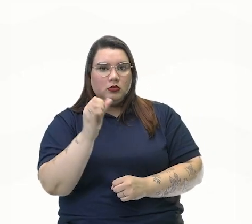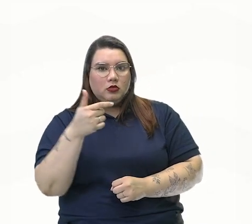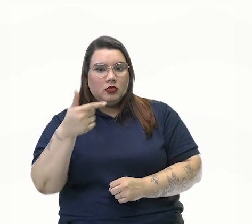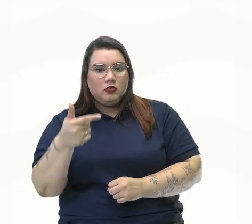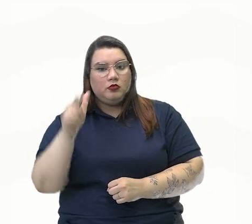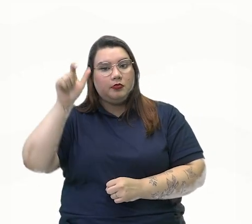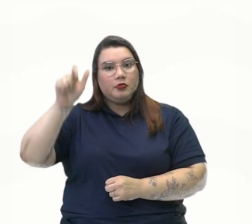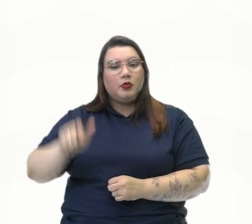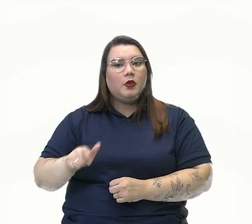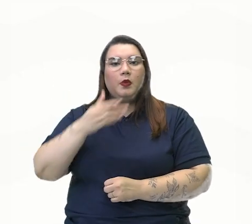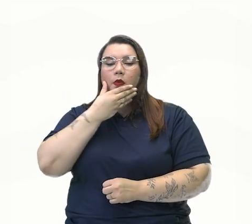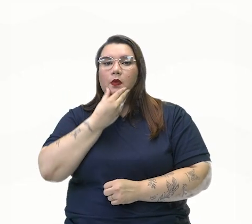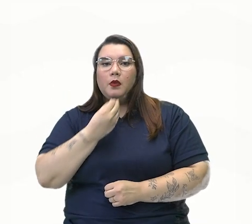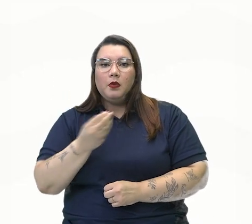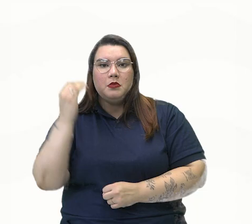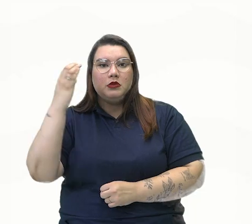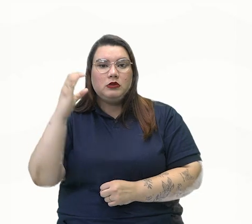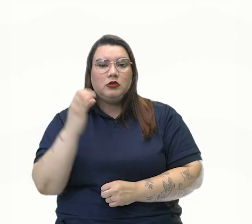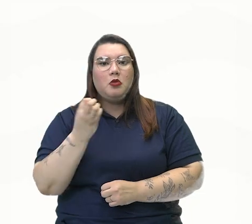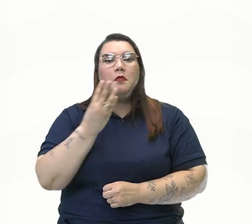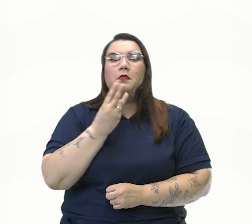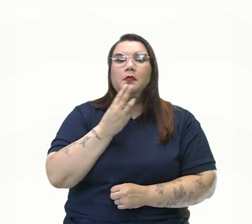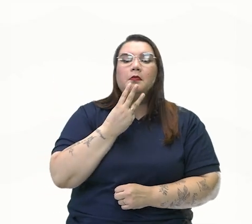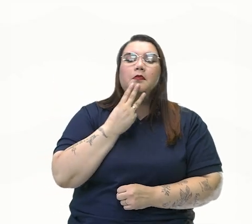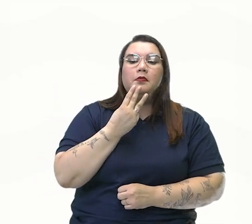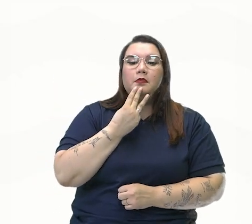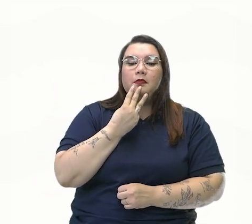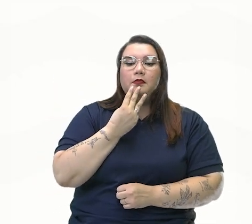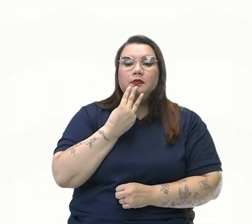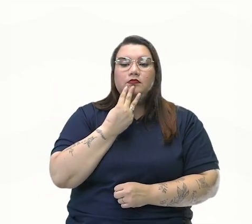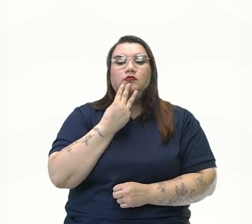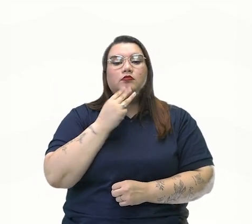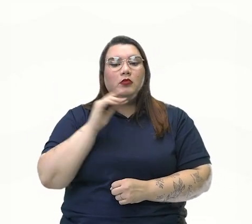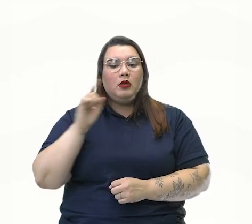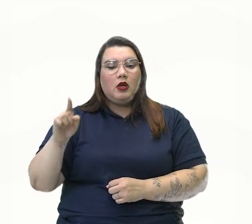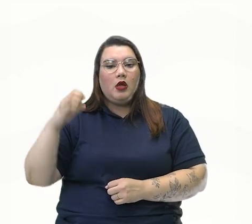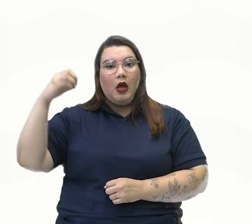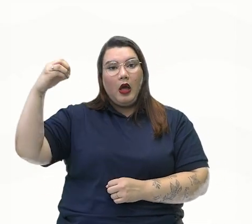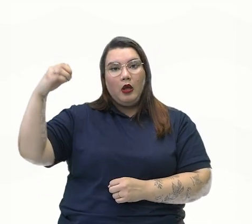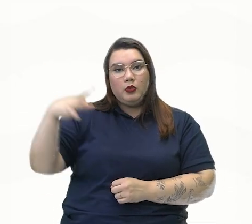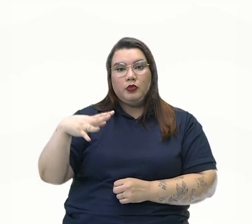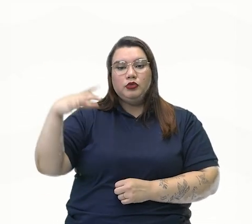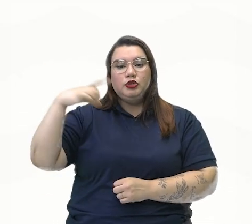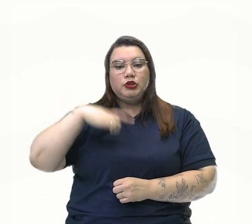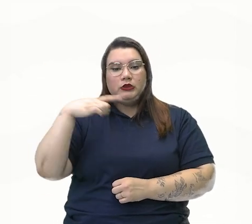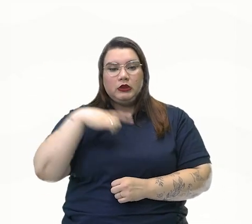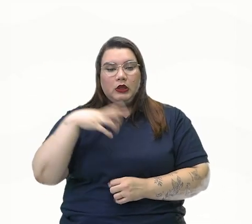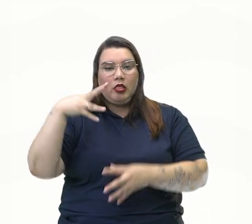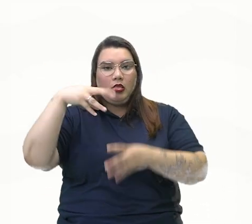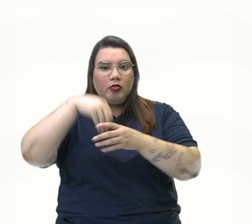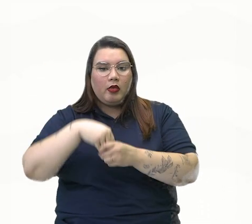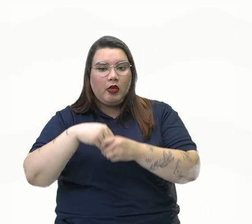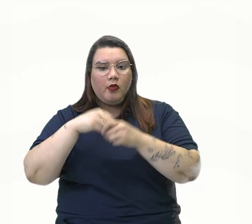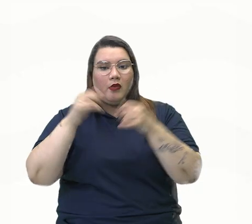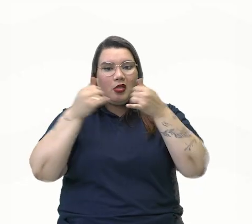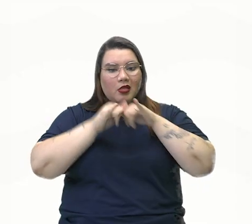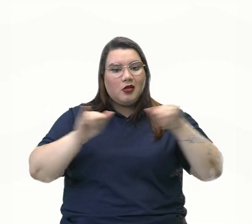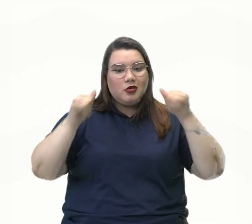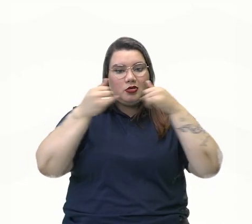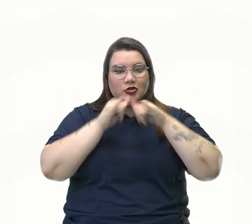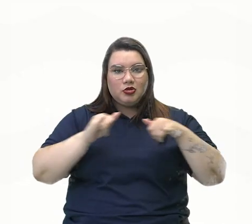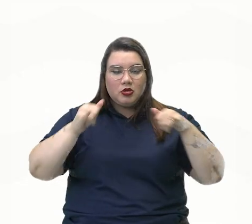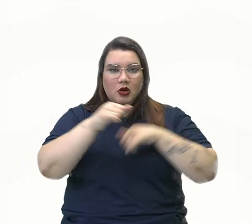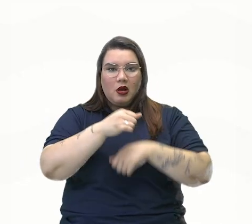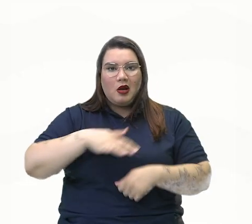1862, pela previsão de Maxwell, de que a luz transporta energia em